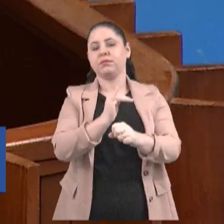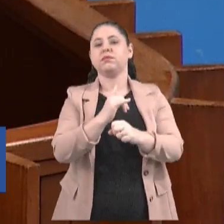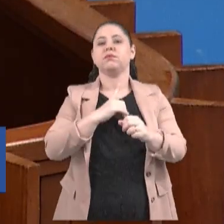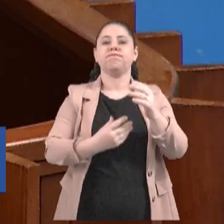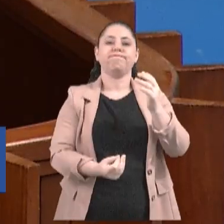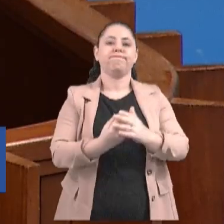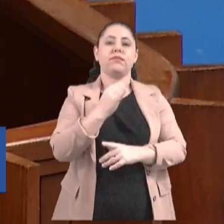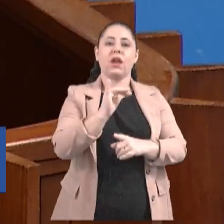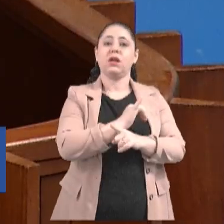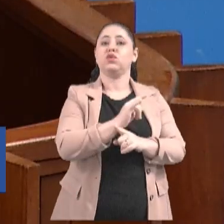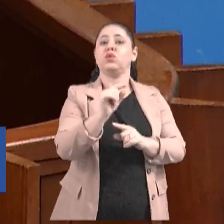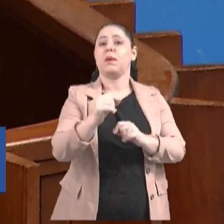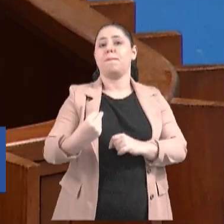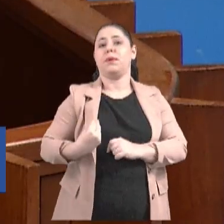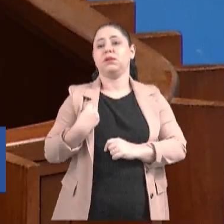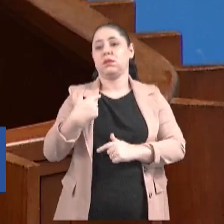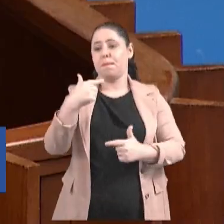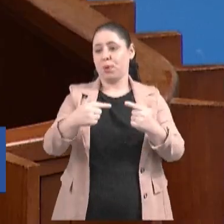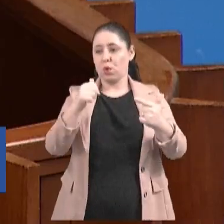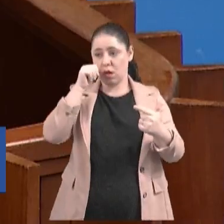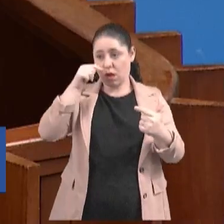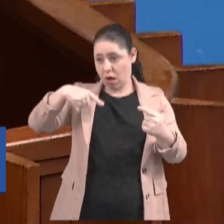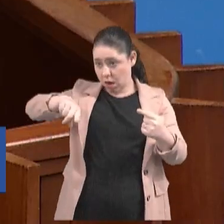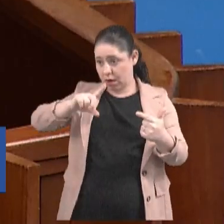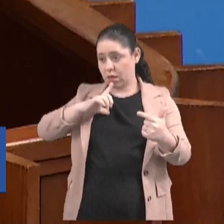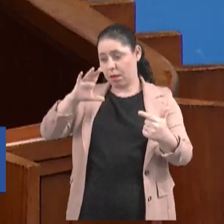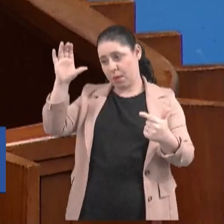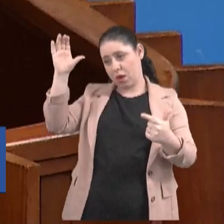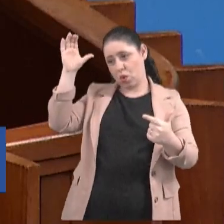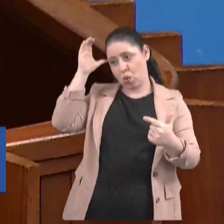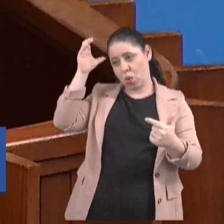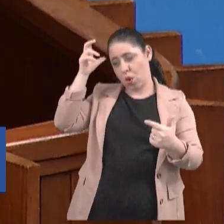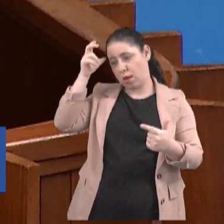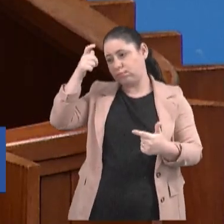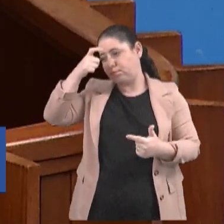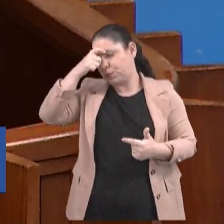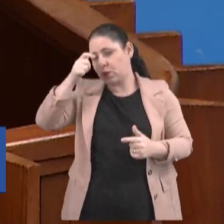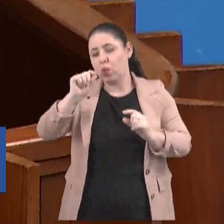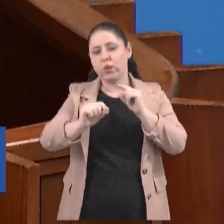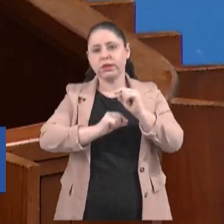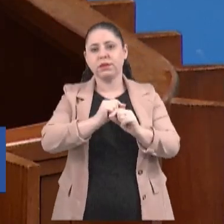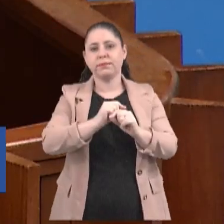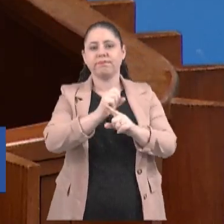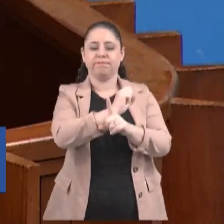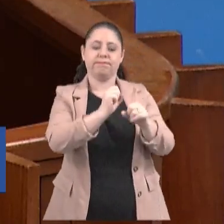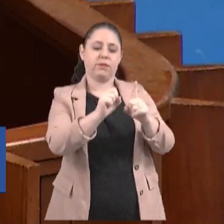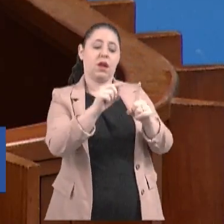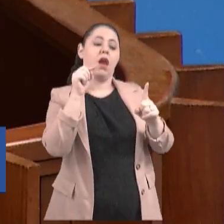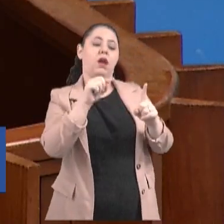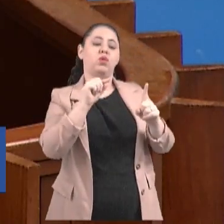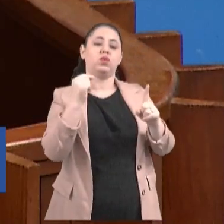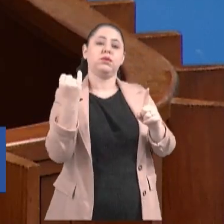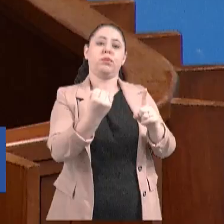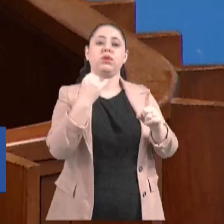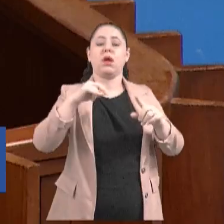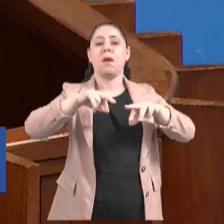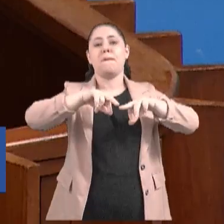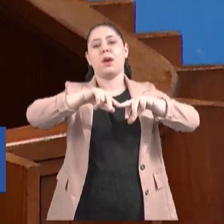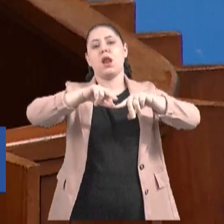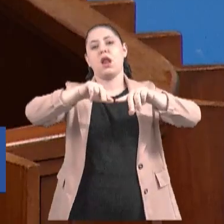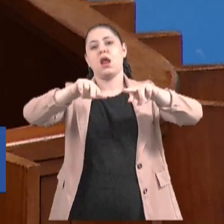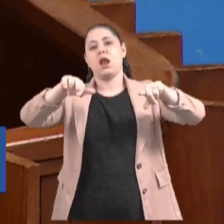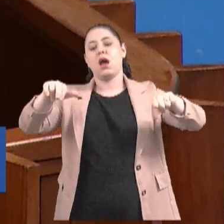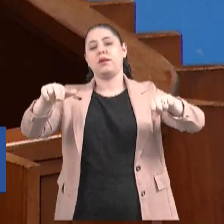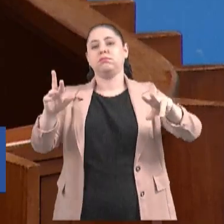medidas de estímulo à participação política de mulheres, conscientizar a sociedade sobre a importância da pluralidade